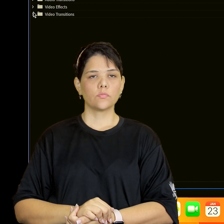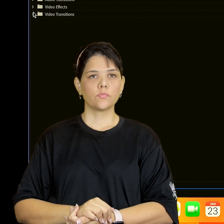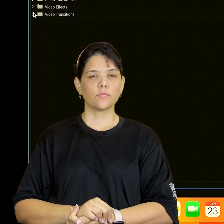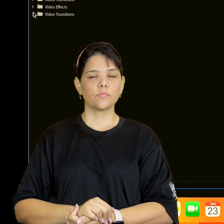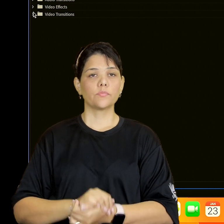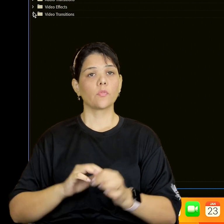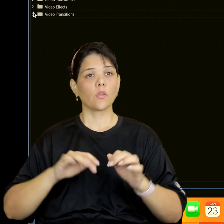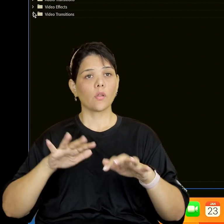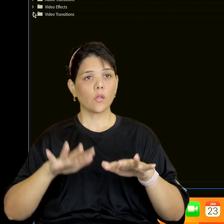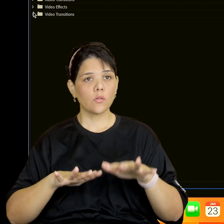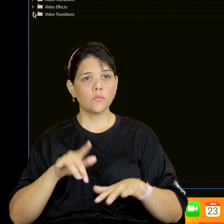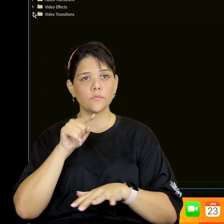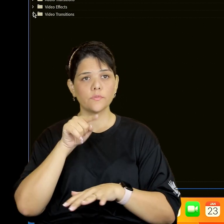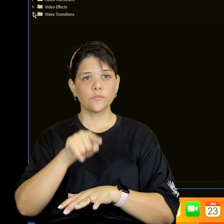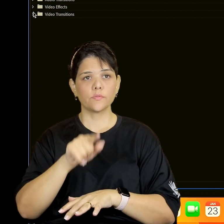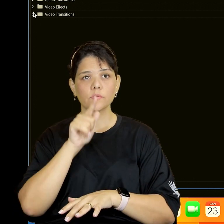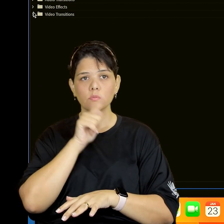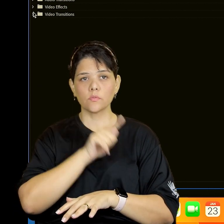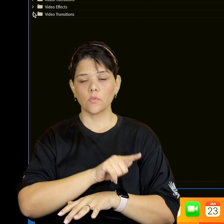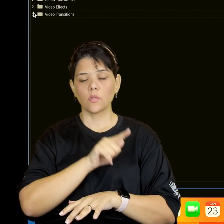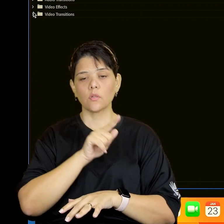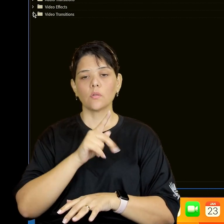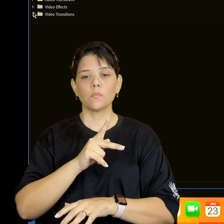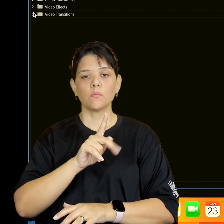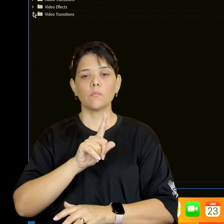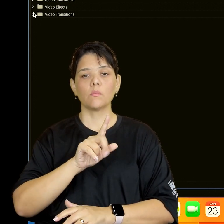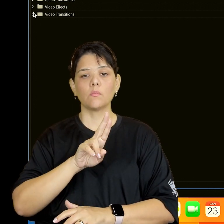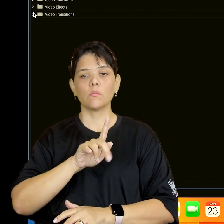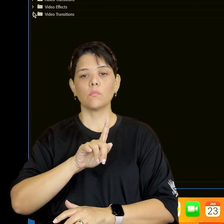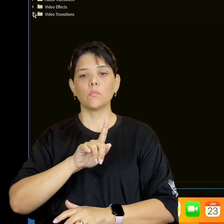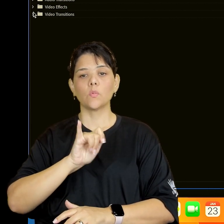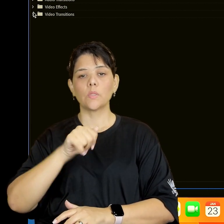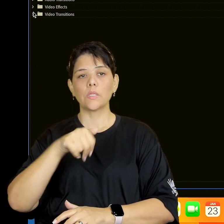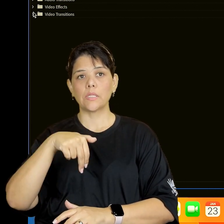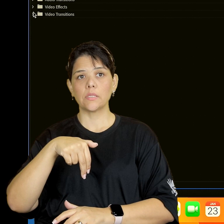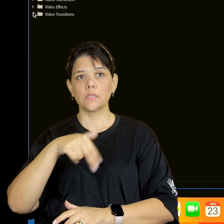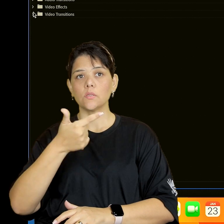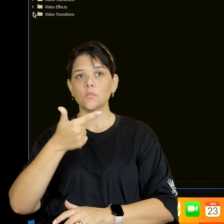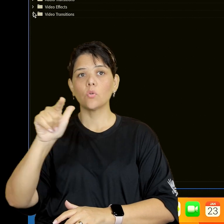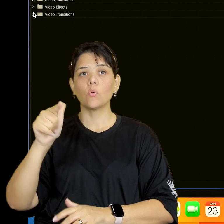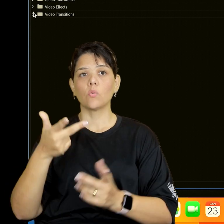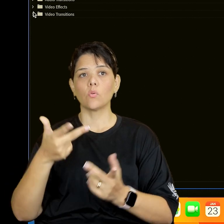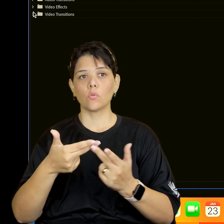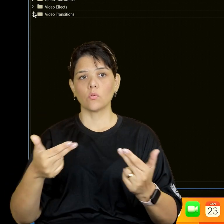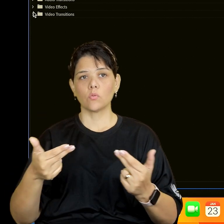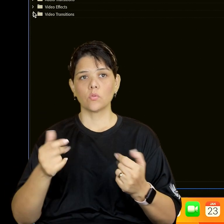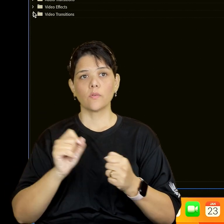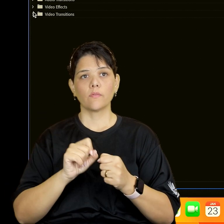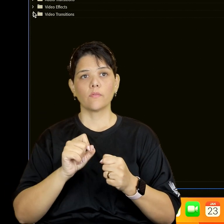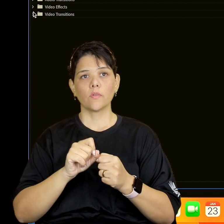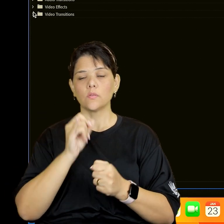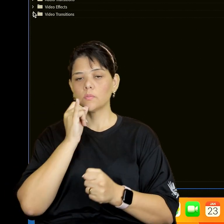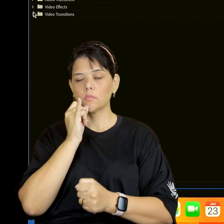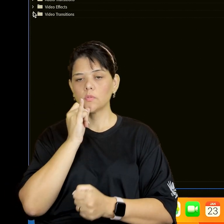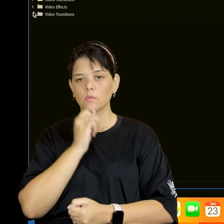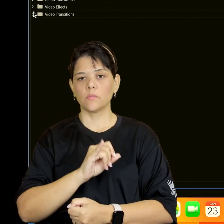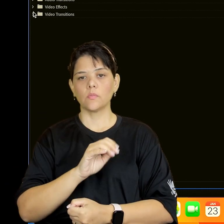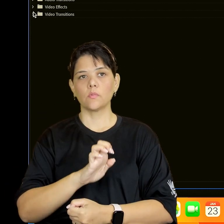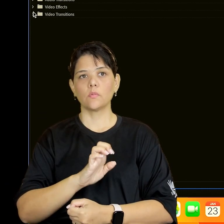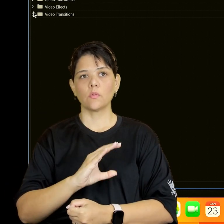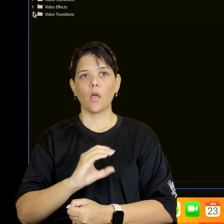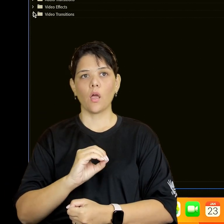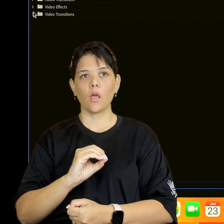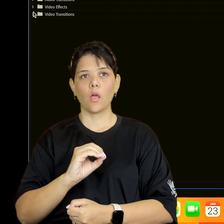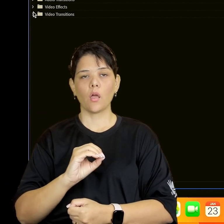você consegue plugins e outras coisas que fazem especificamente o que você quer, por exemplo, o plugin de eco de sala específica,